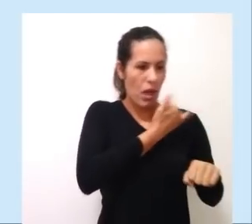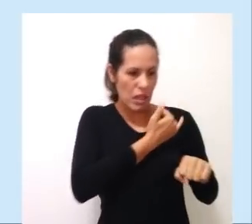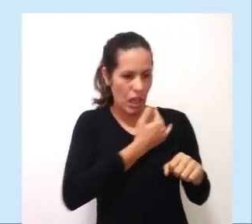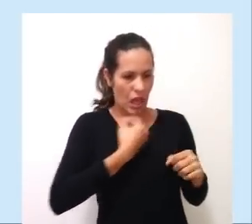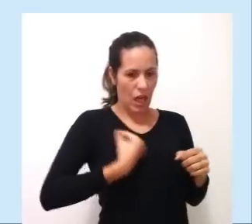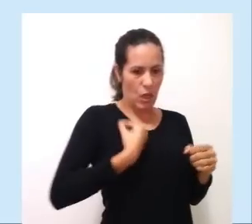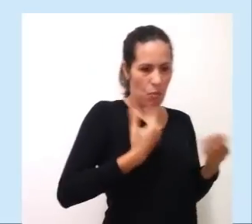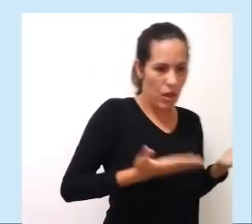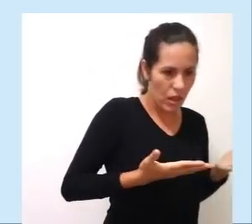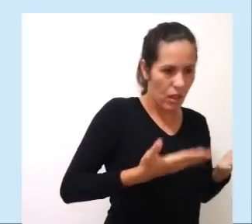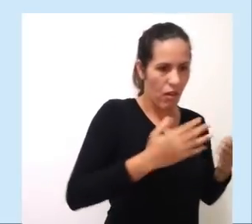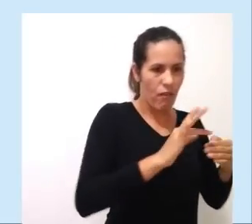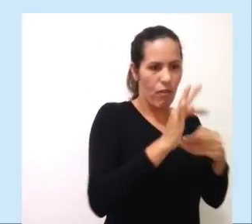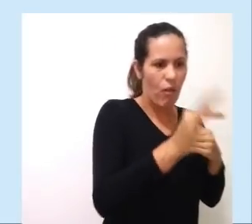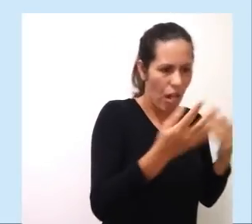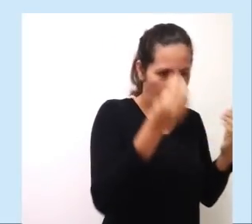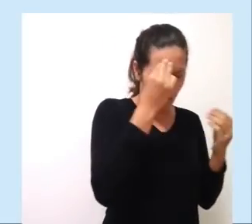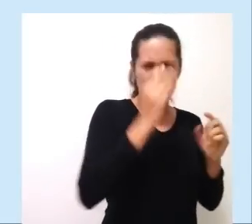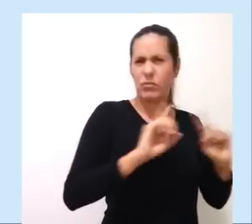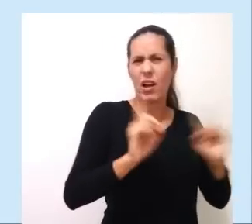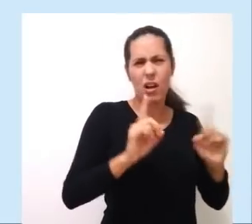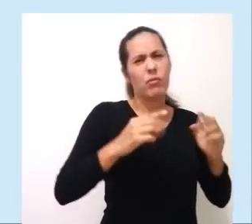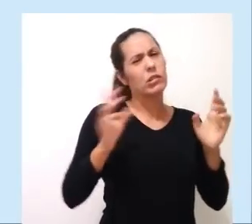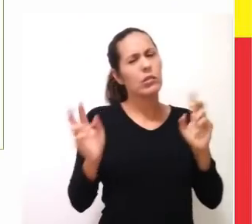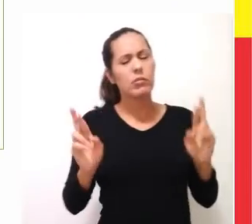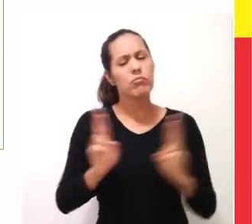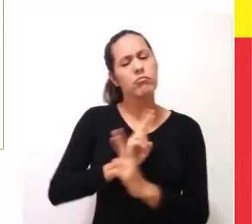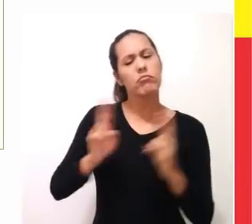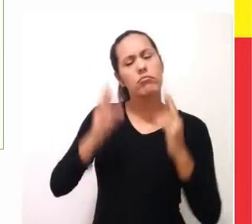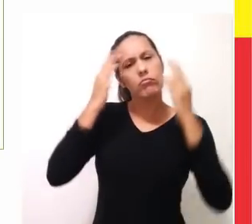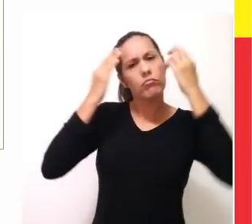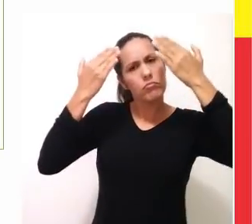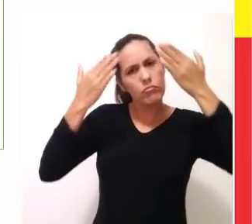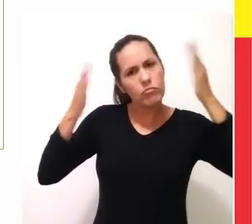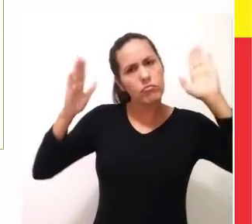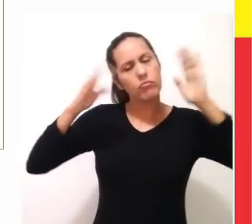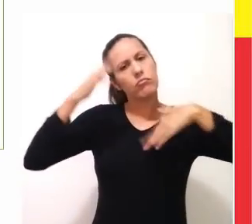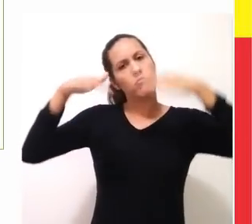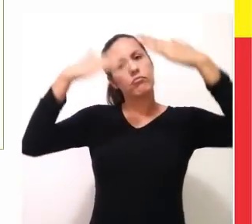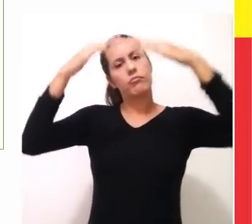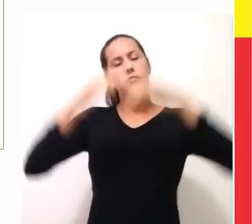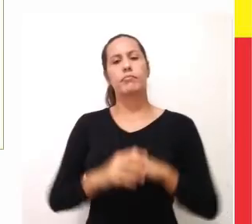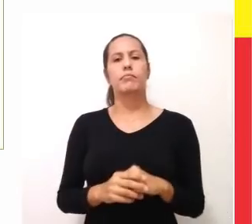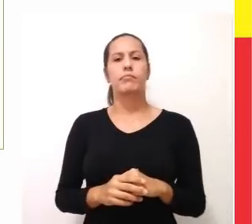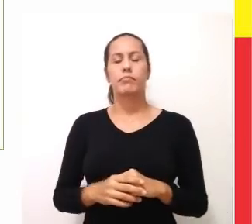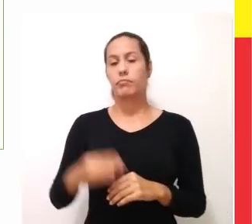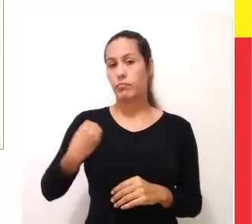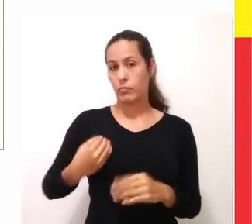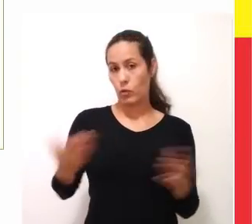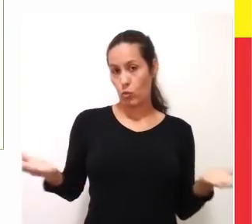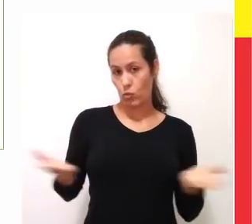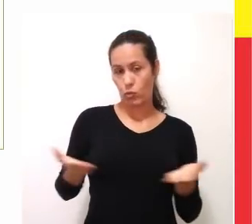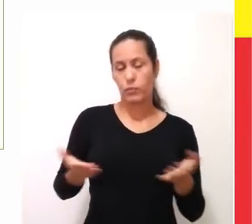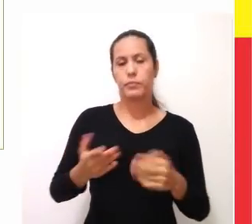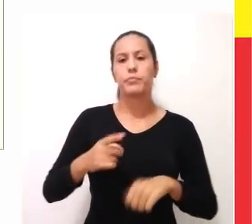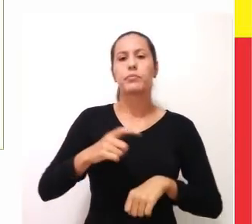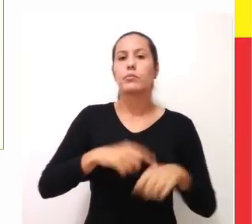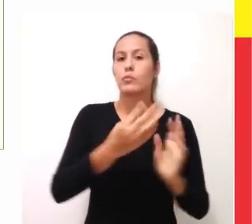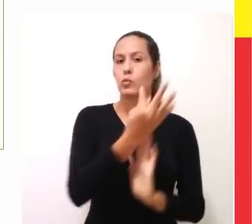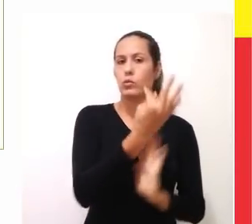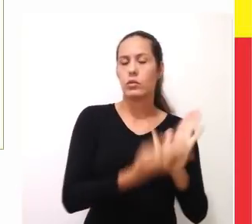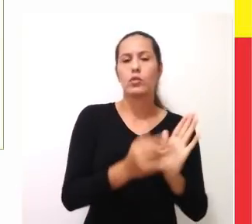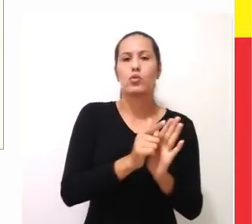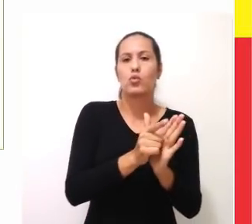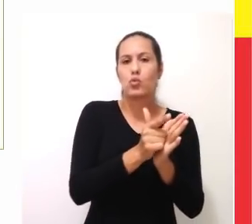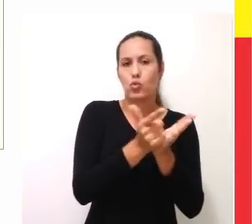os modos verbais, certo? Vamos lá. Aqui nós temos o seguinte ponto. Hoje em dia, o texto